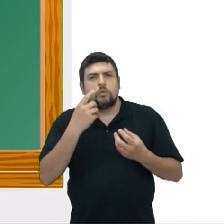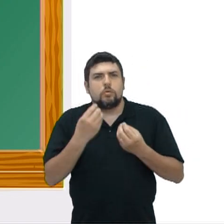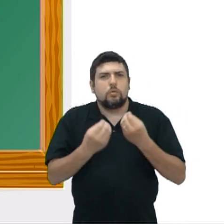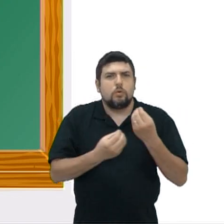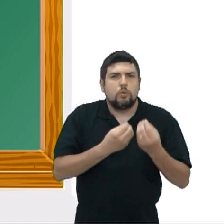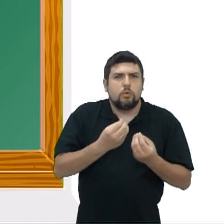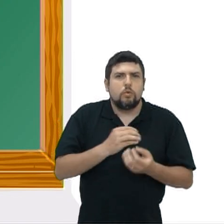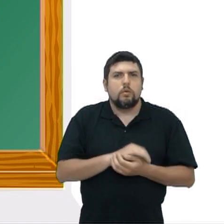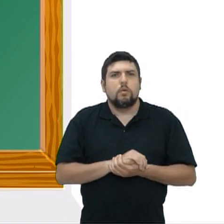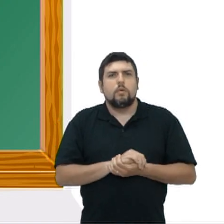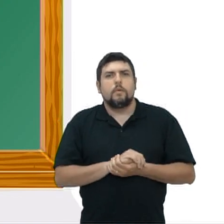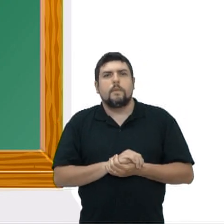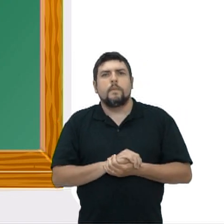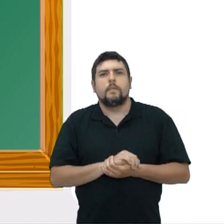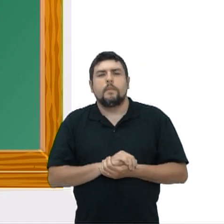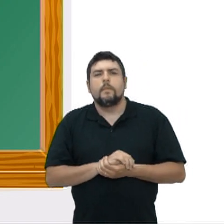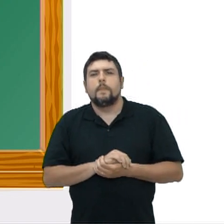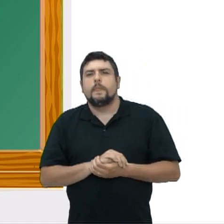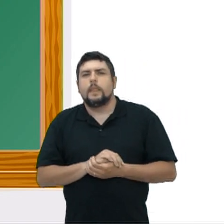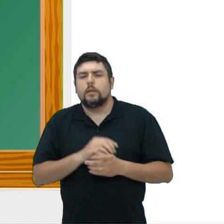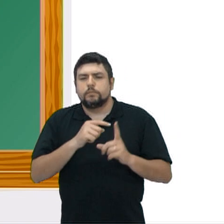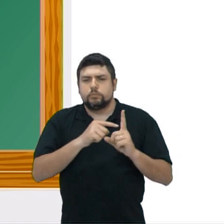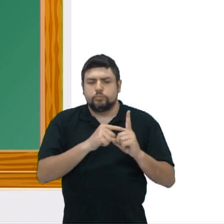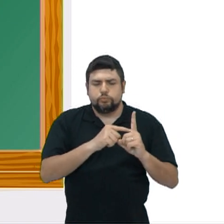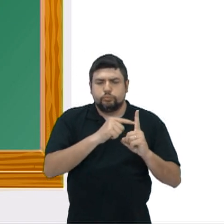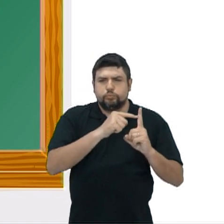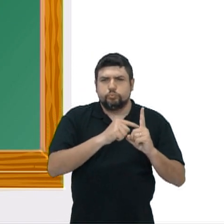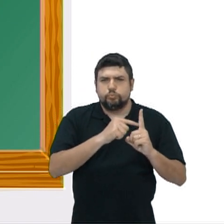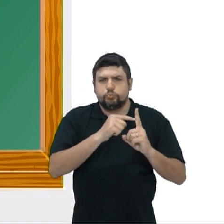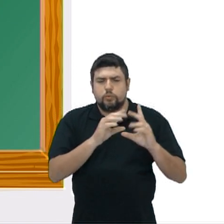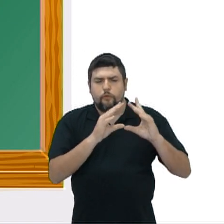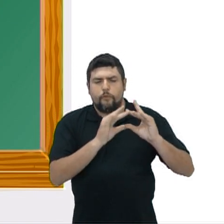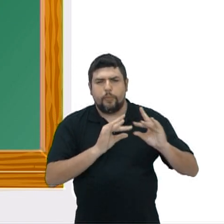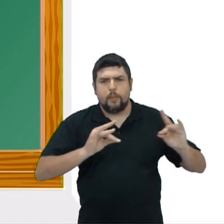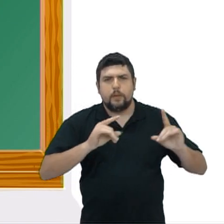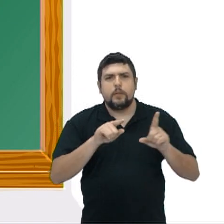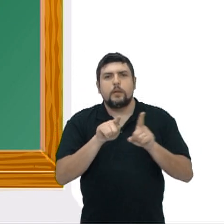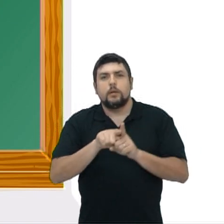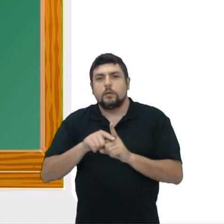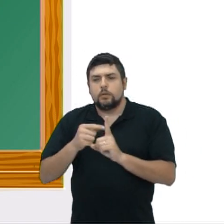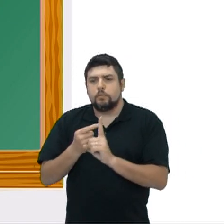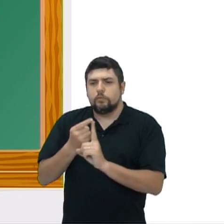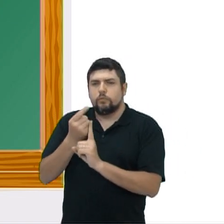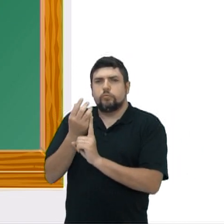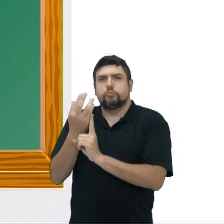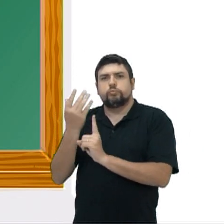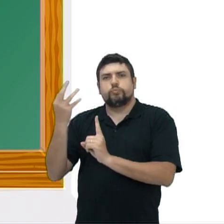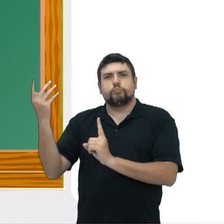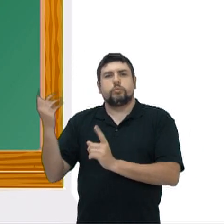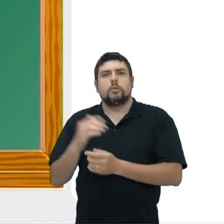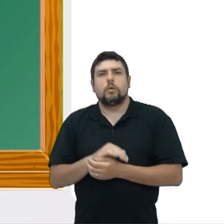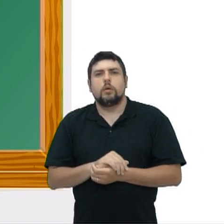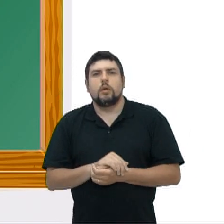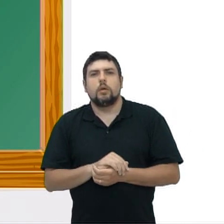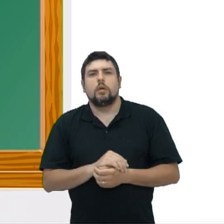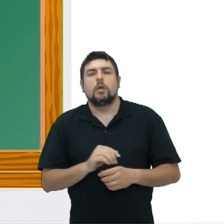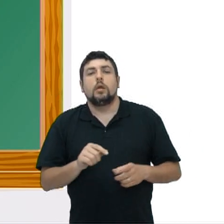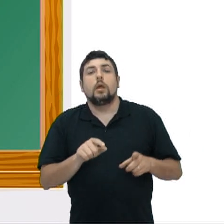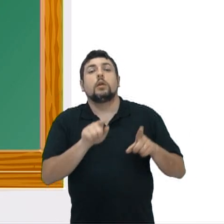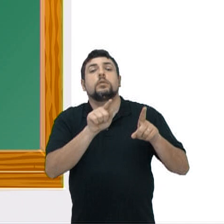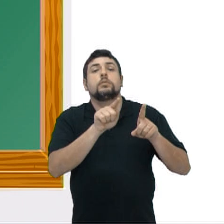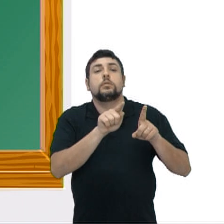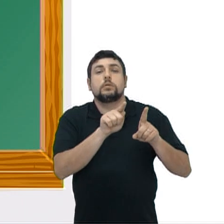Eu trabalhei o ponto de fusão e ebulição. Eles são menores que os compostos iônicos. Eles